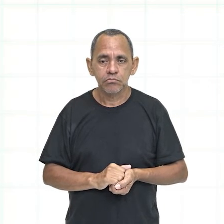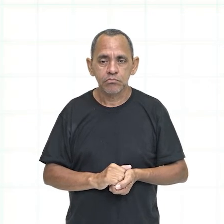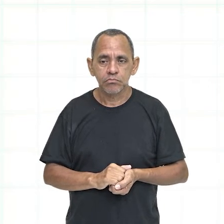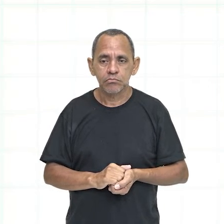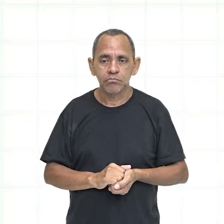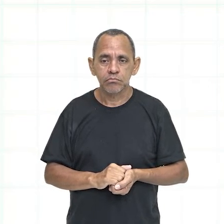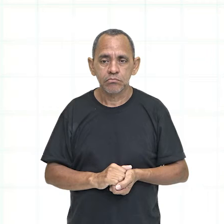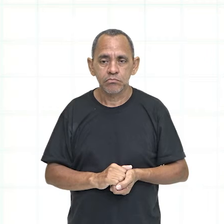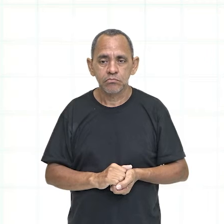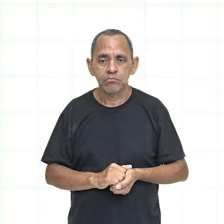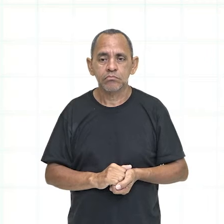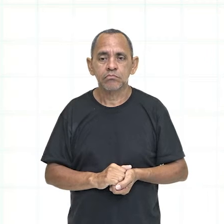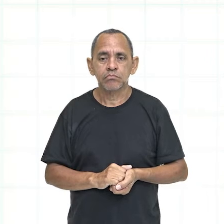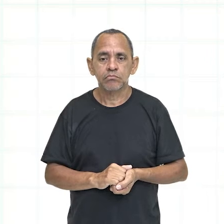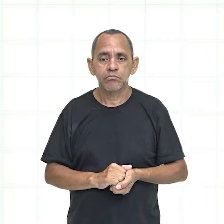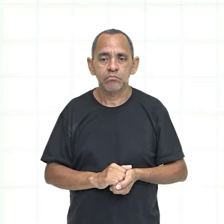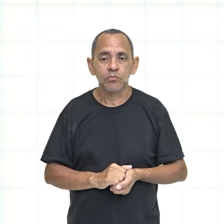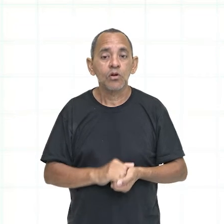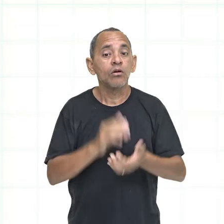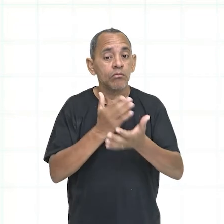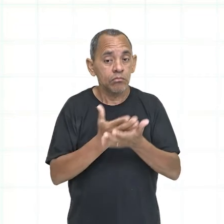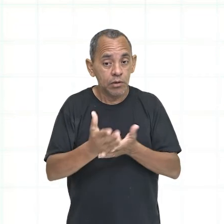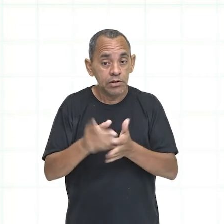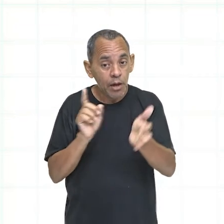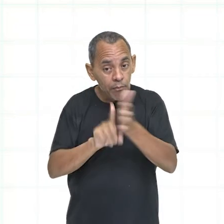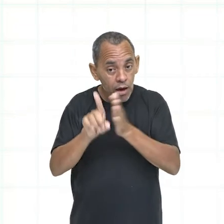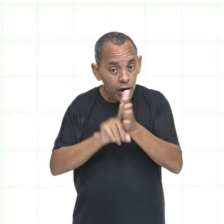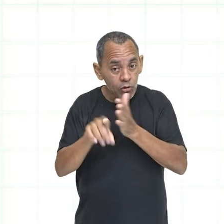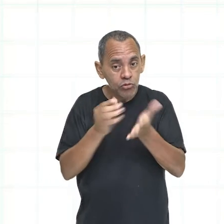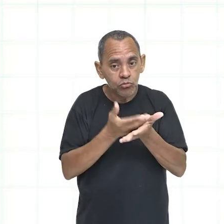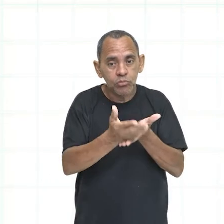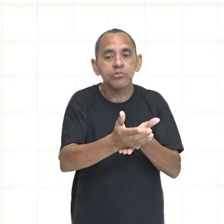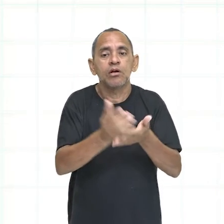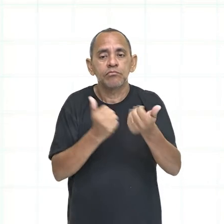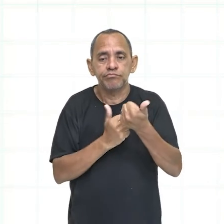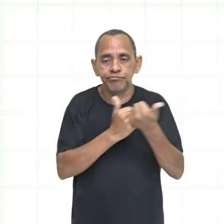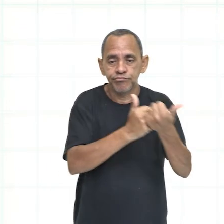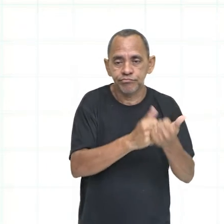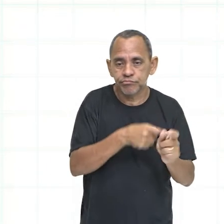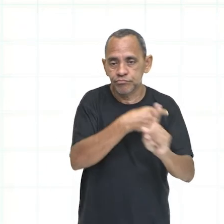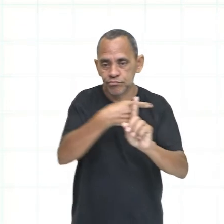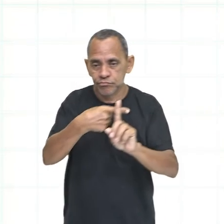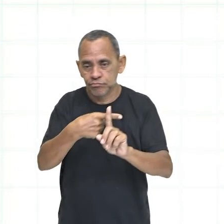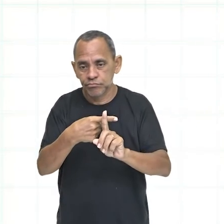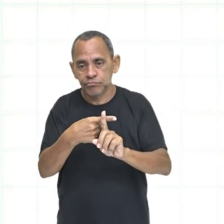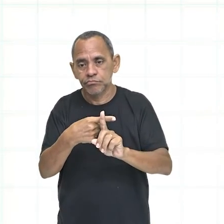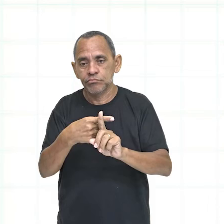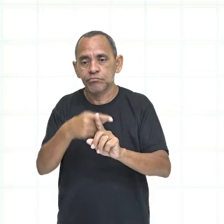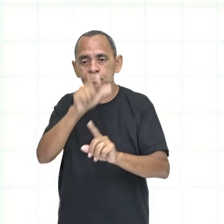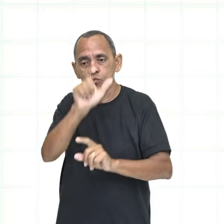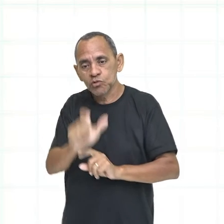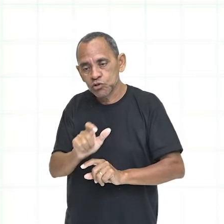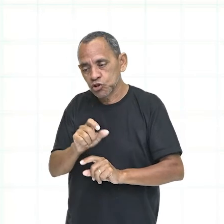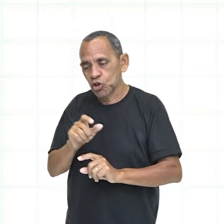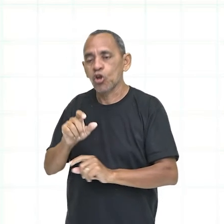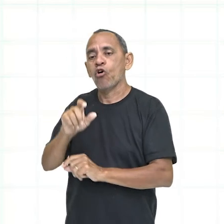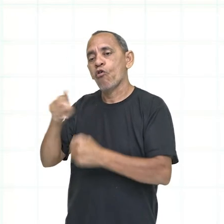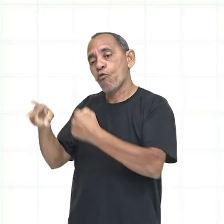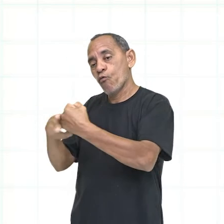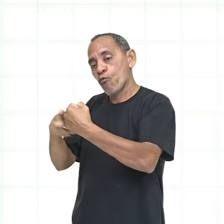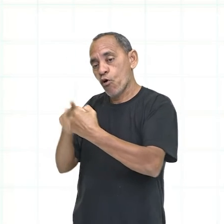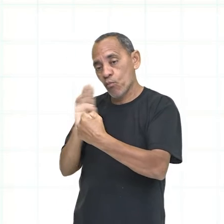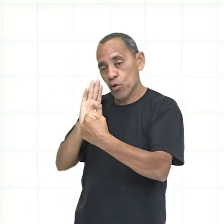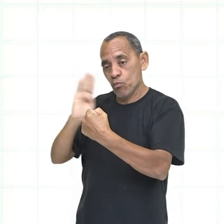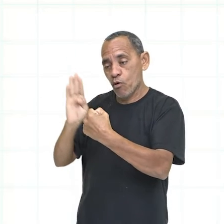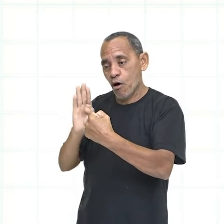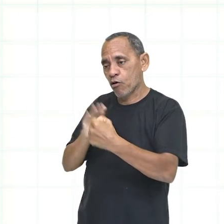Mesma situação, vou iniciar minha pergunta com o verbo auxiliar, o verbo modal may, depois o sujeito, depois o verbo principal e